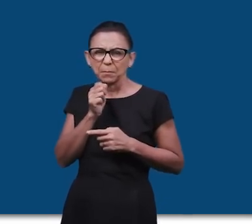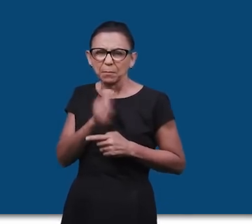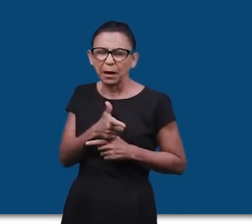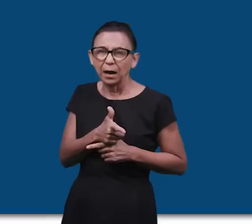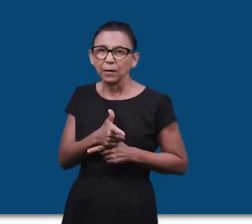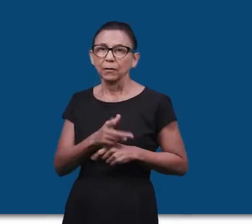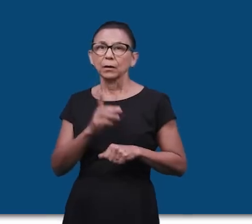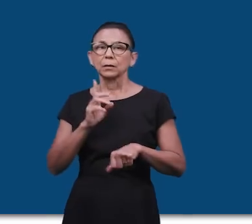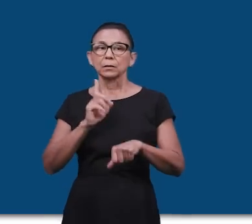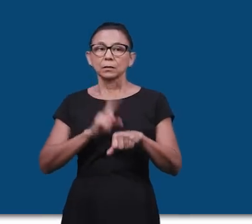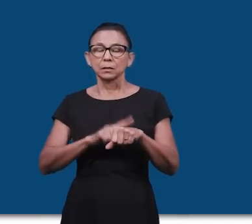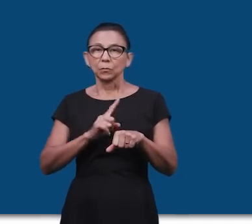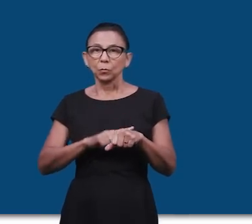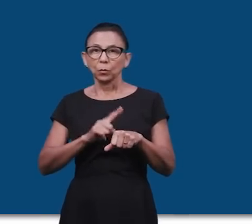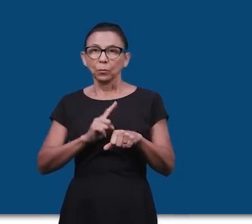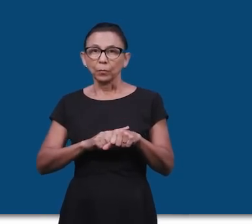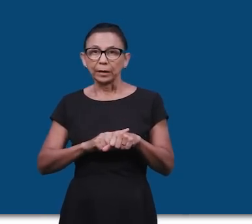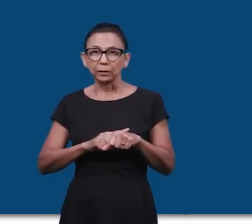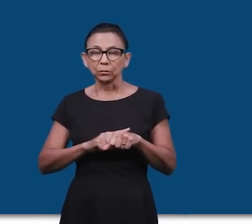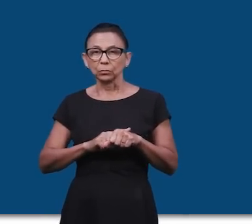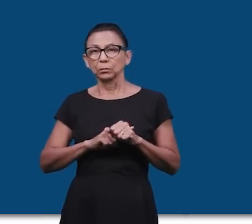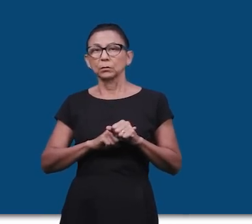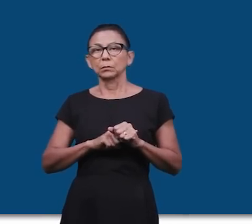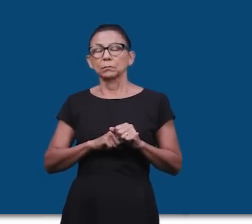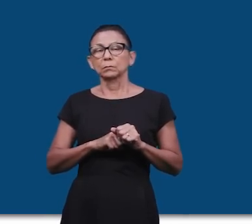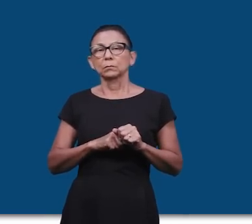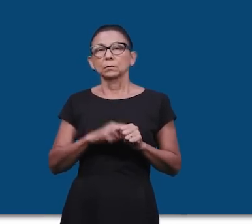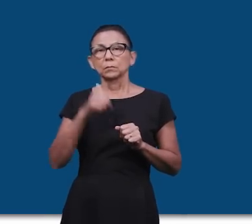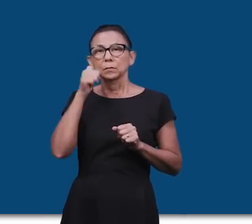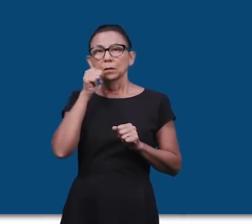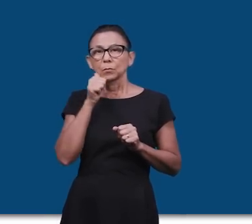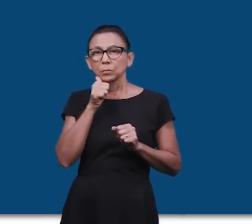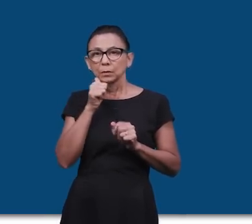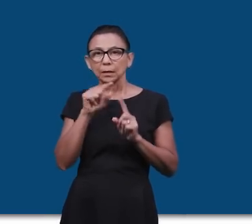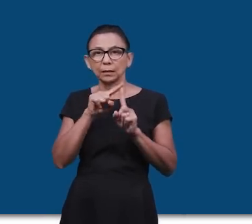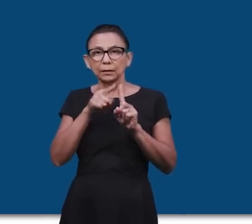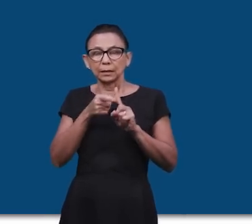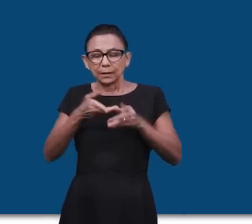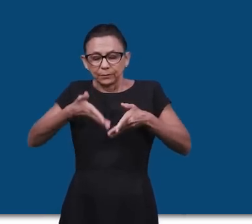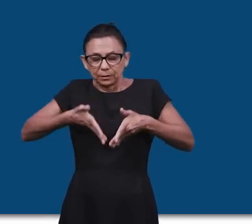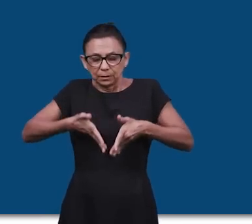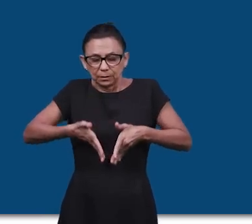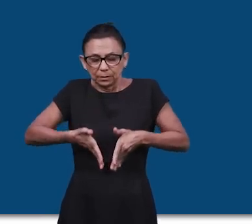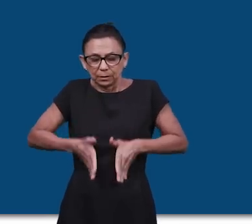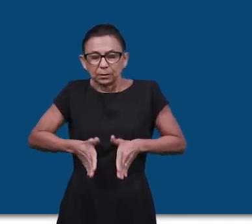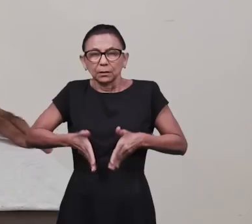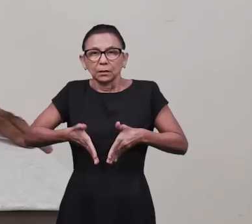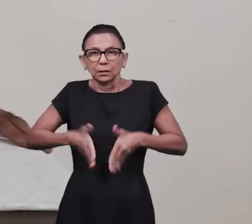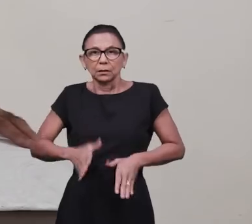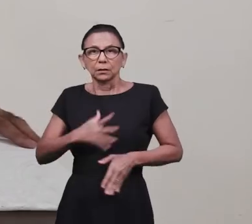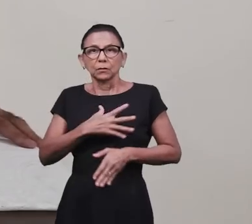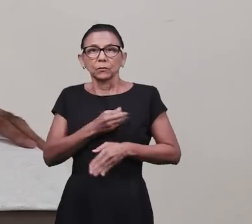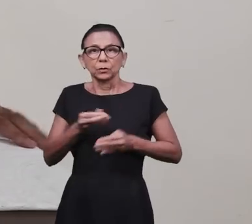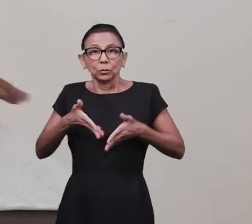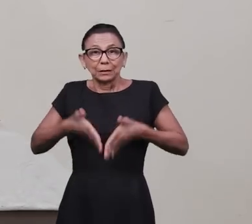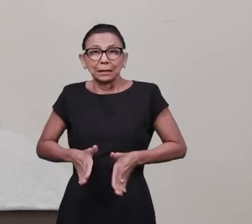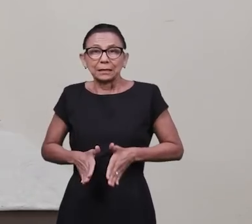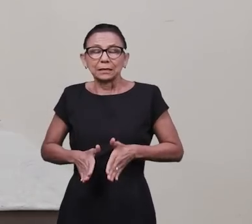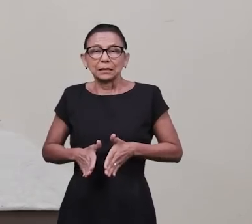os filhos ao parto e força não há para os dar à luz. Meus